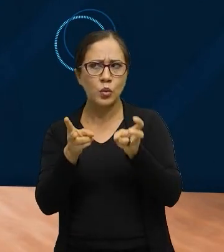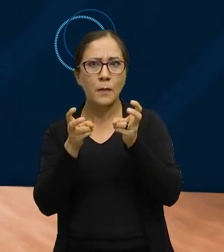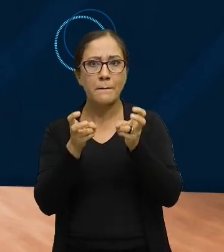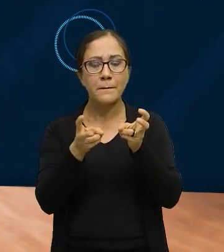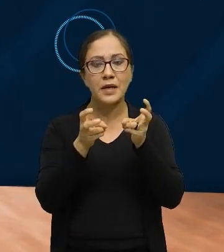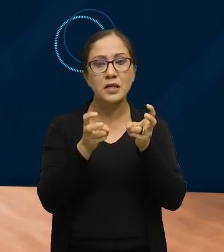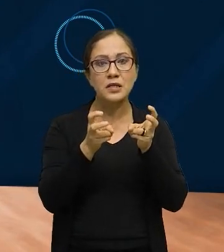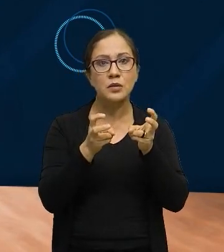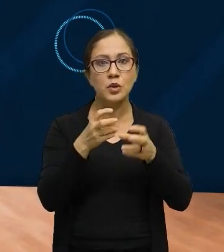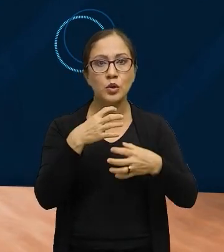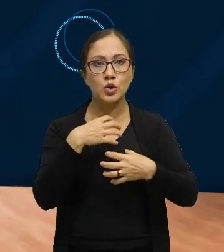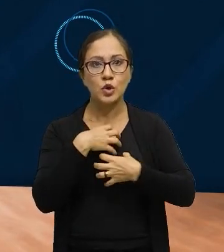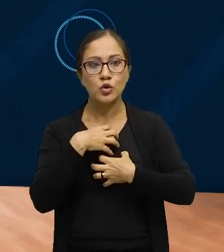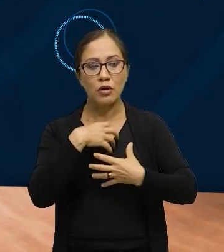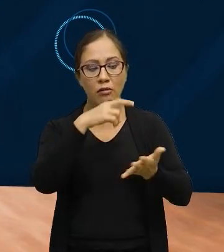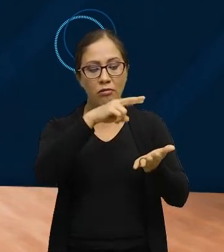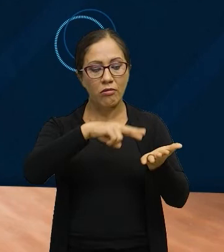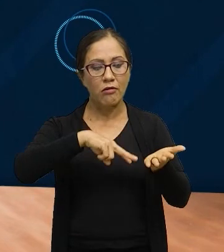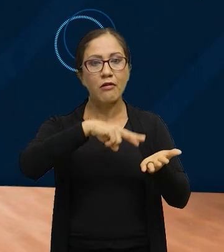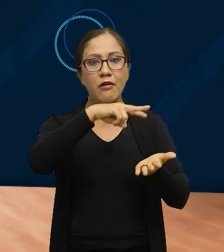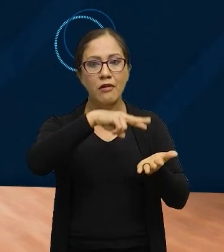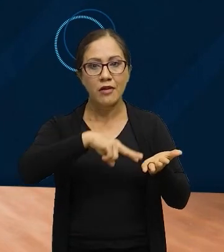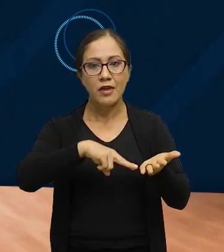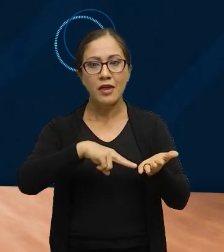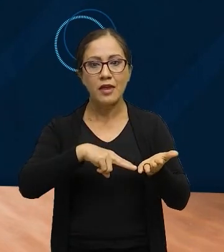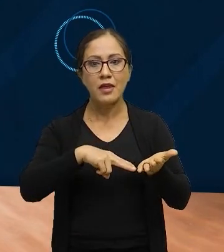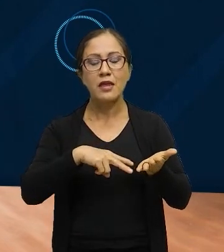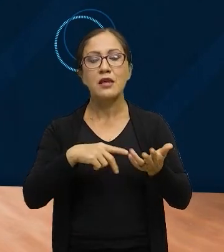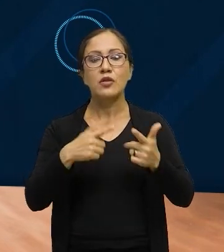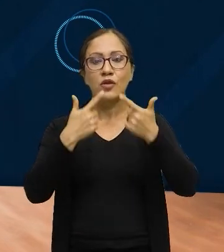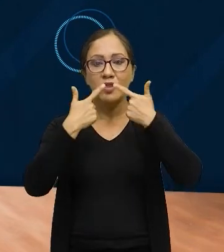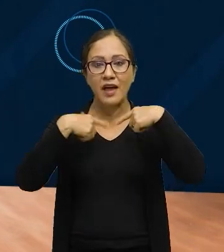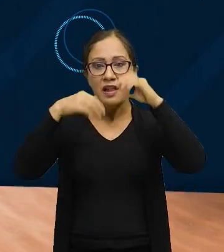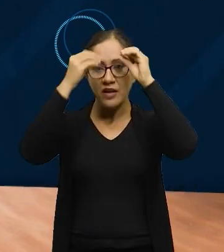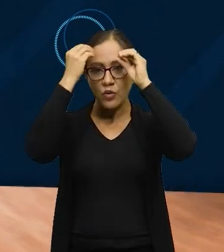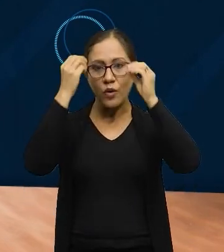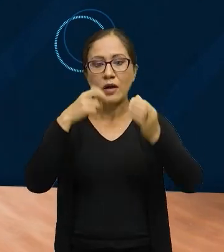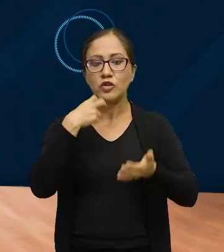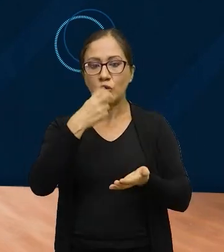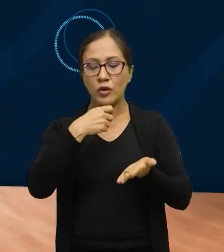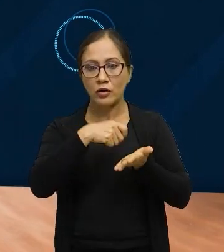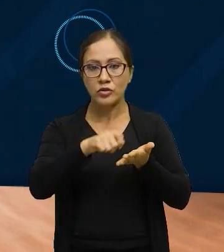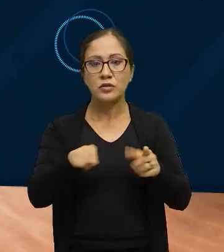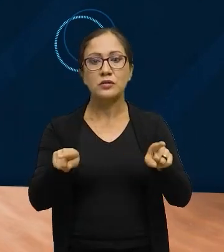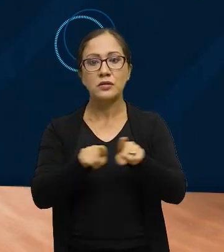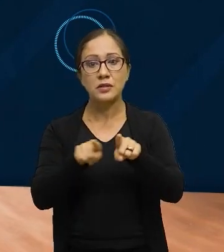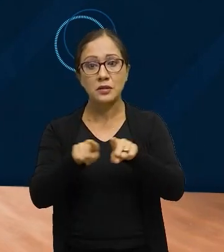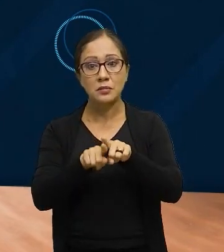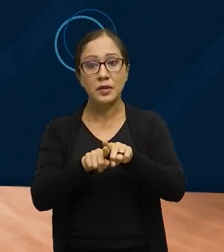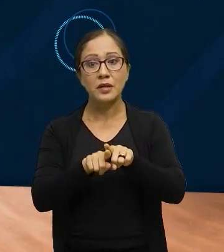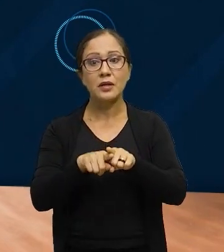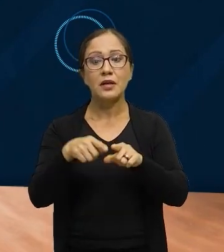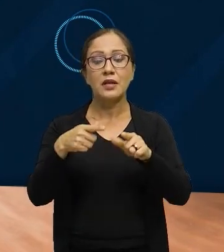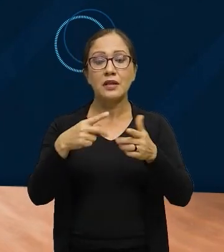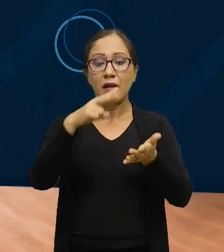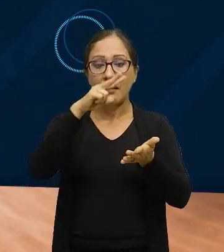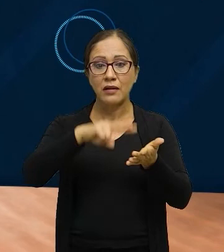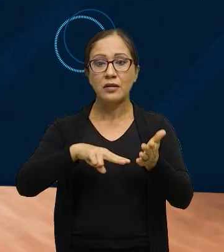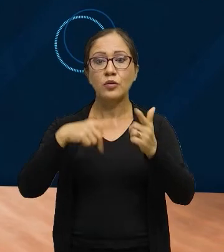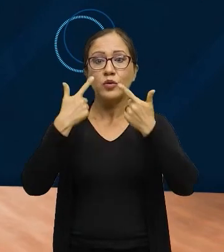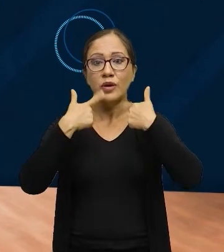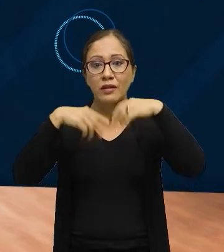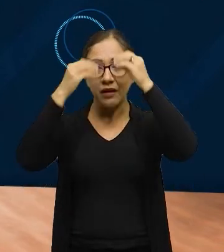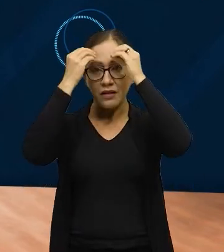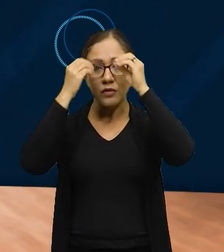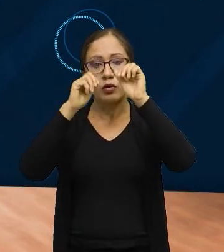percepção, seu modo de leitura, tanto da linguagem verbal e a linguagem não verbal, você precisa fazer esse